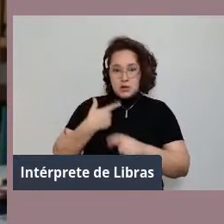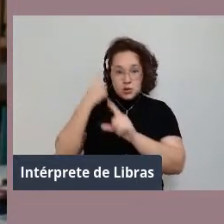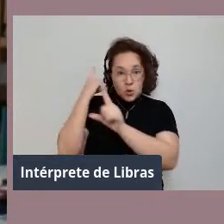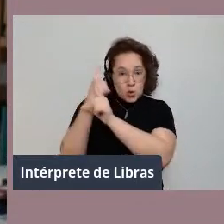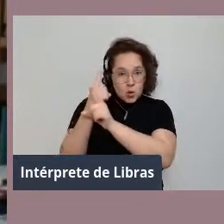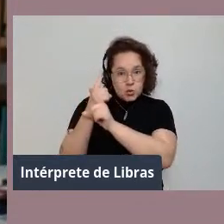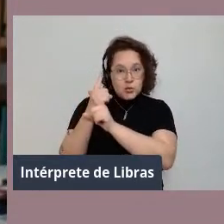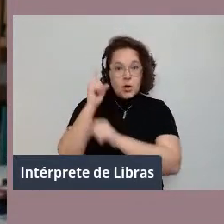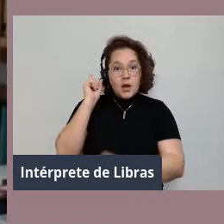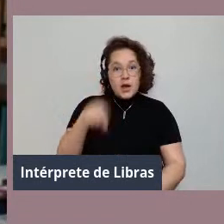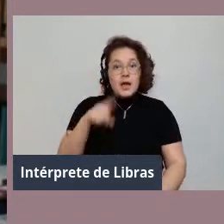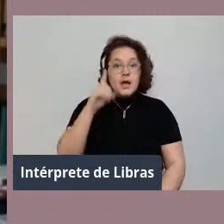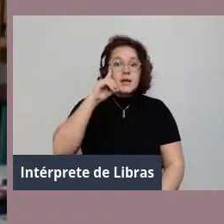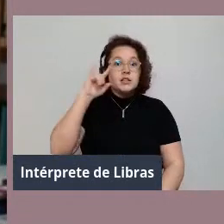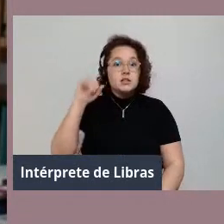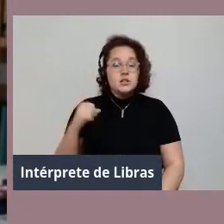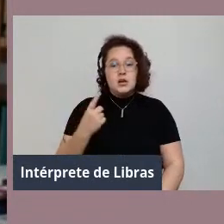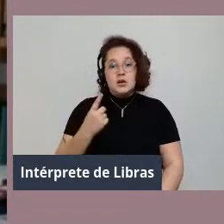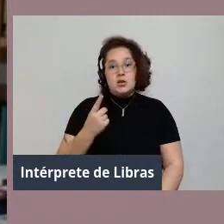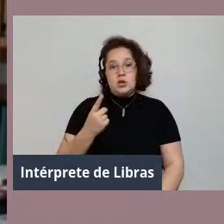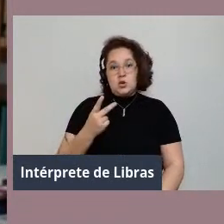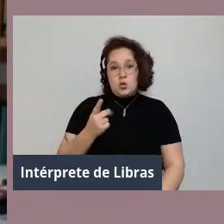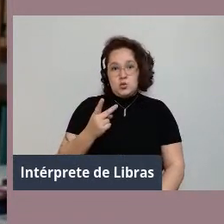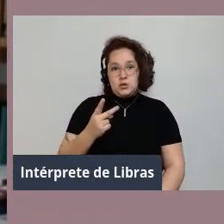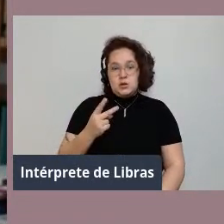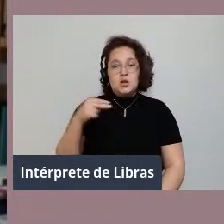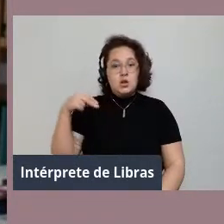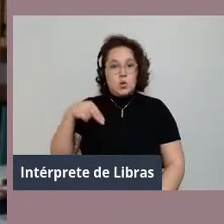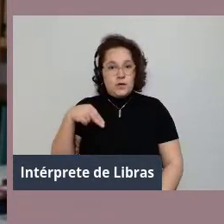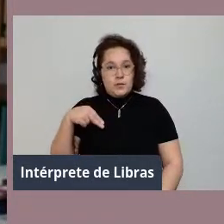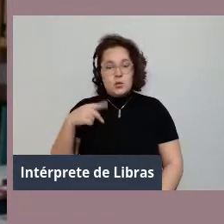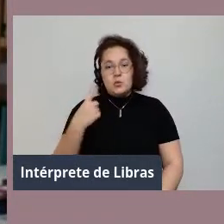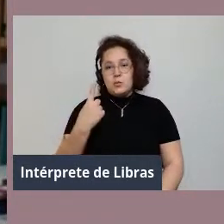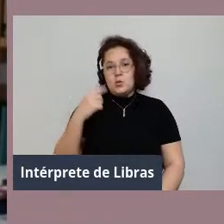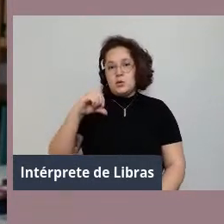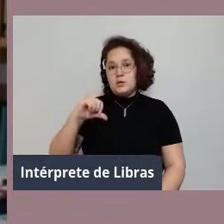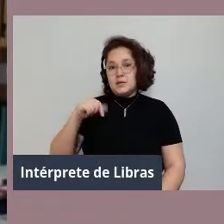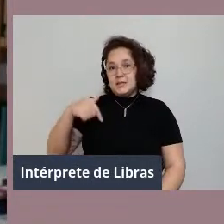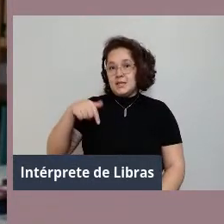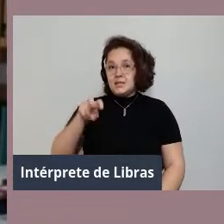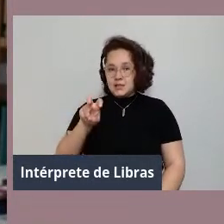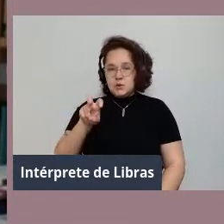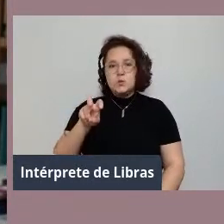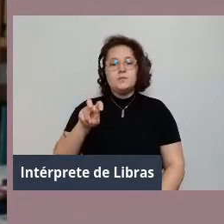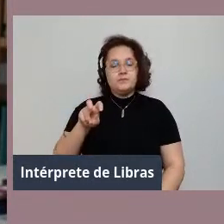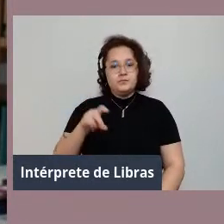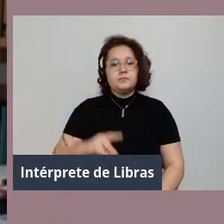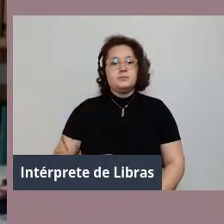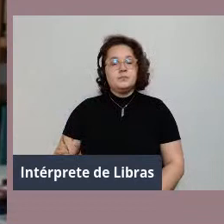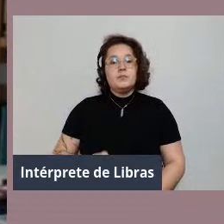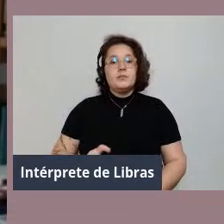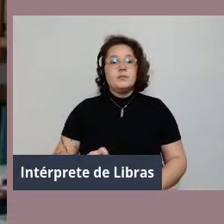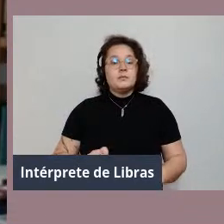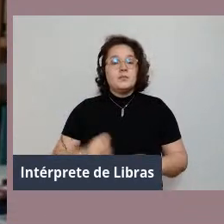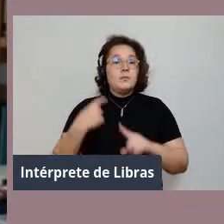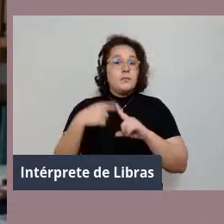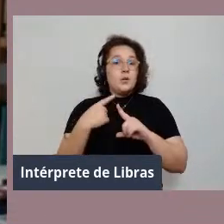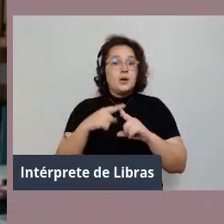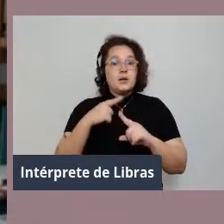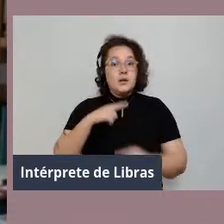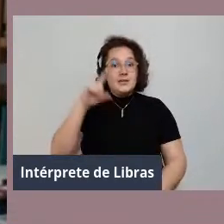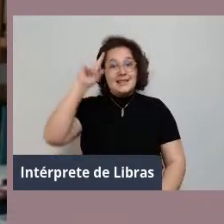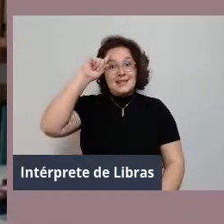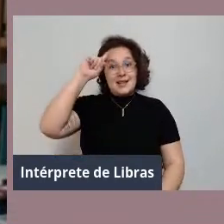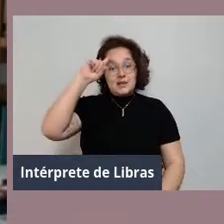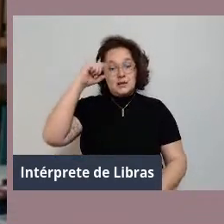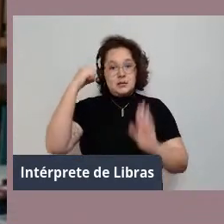12 de novembro de 1975. Porque houve uma data que serviu de marco, e eram